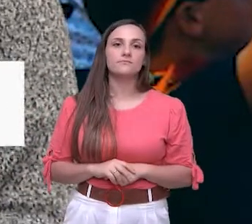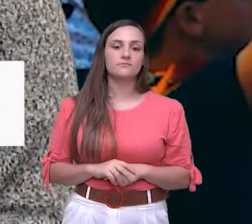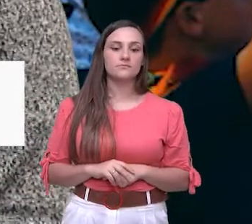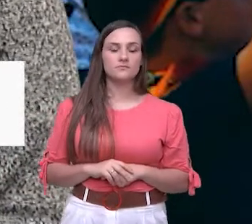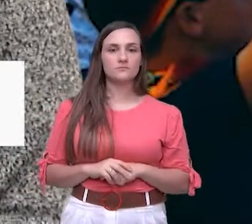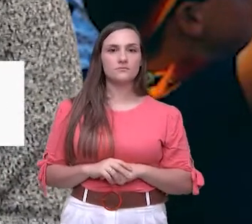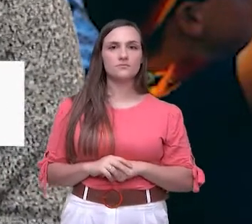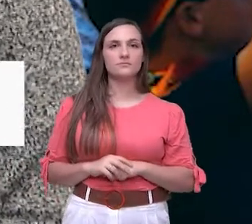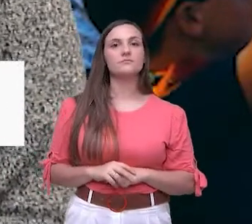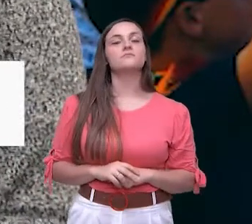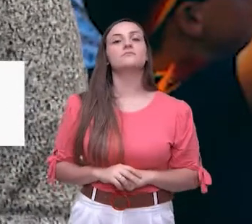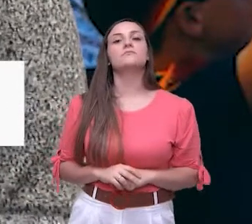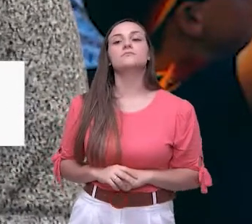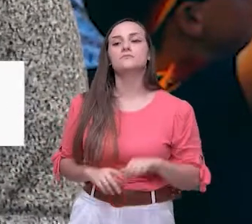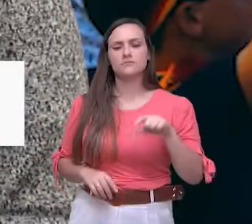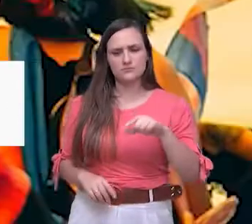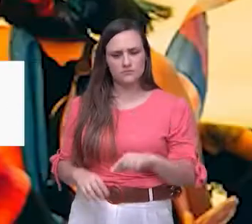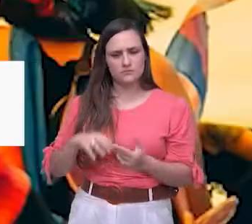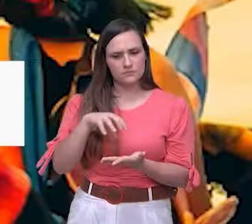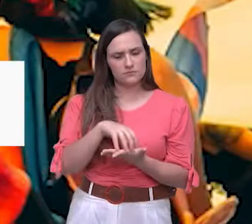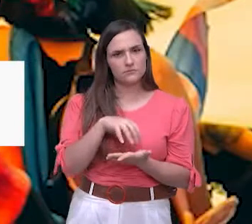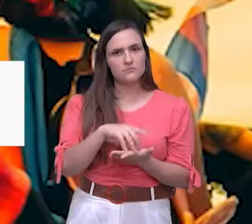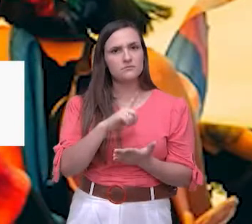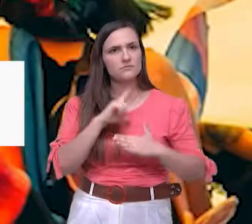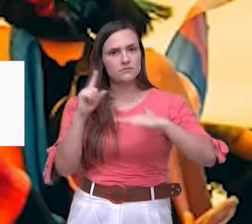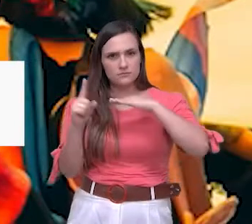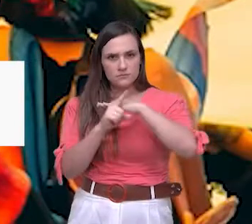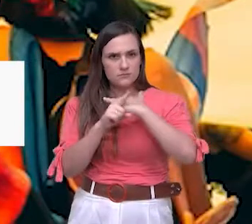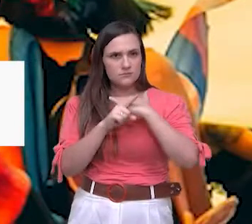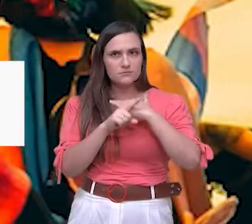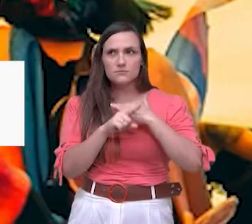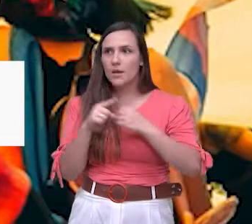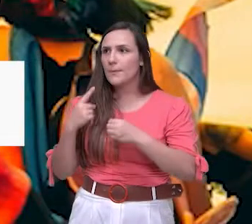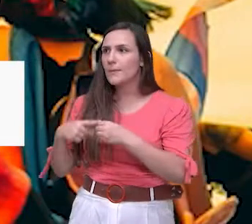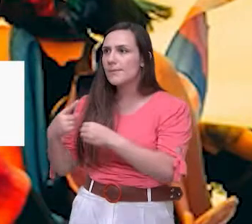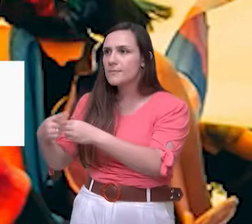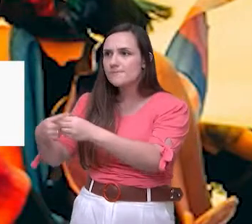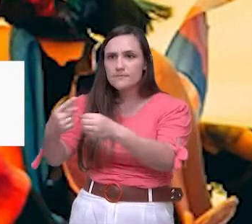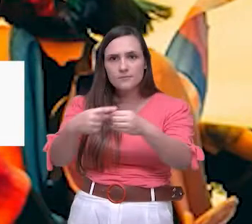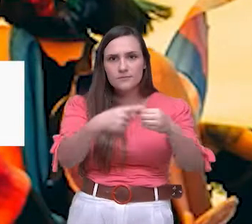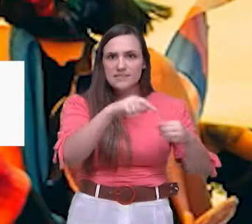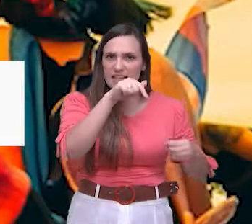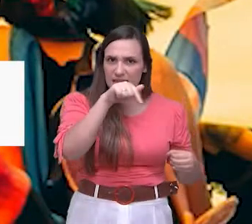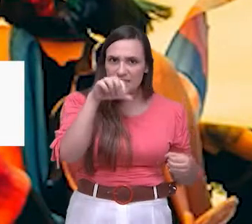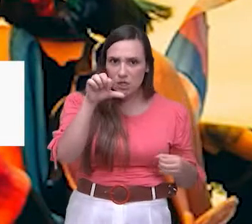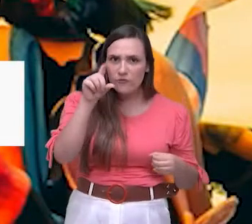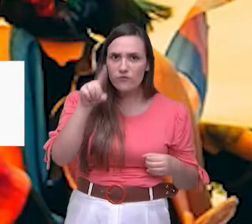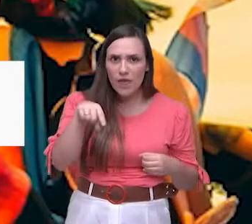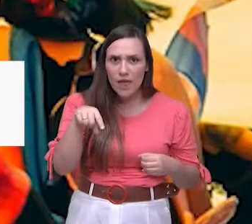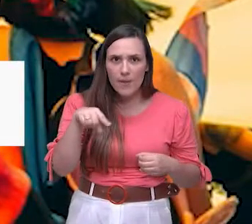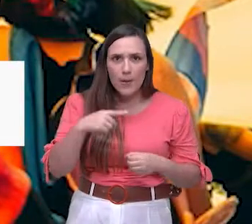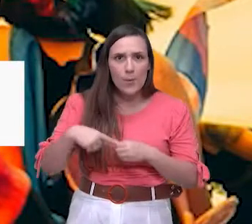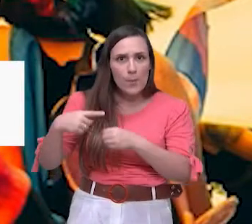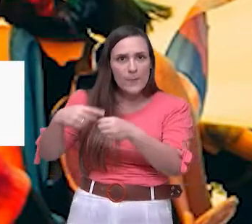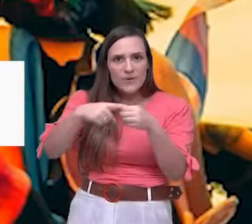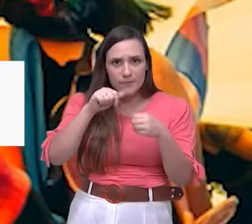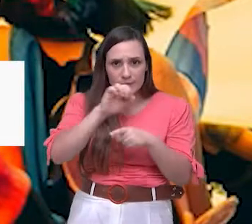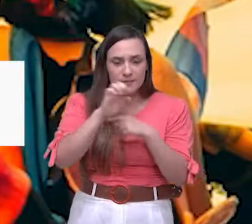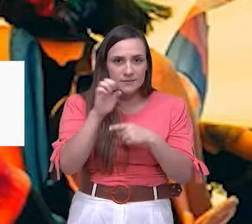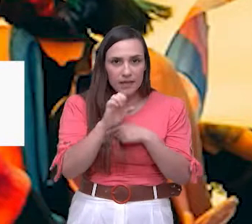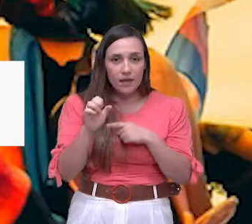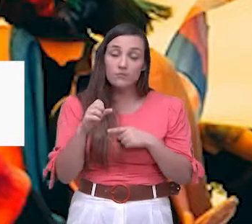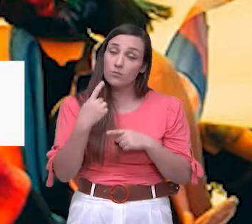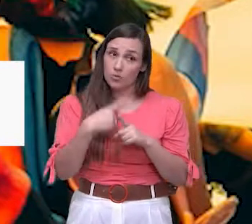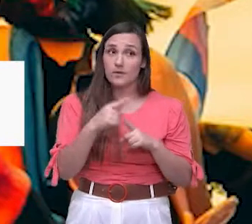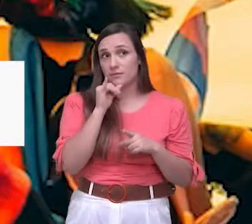esse é o nosso trabalho Centro Estadual de cidadania LGBT e ele atende né o centro Ele atende os 79 municípios não é